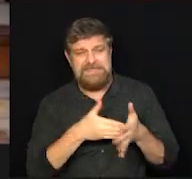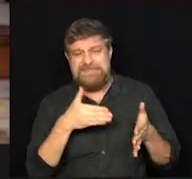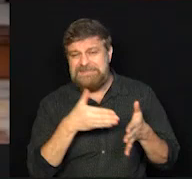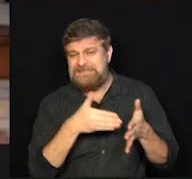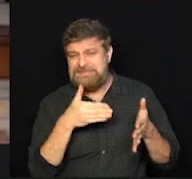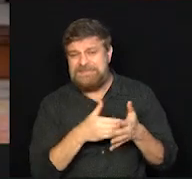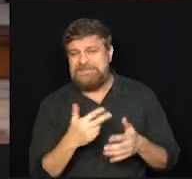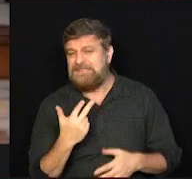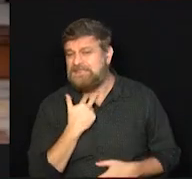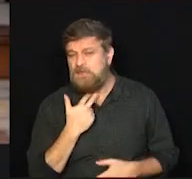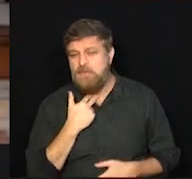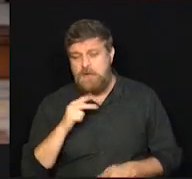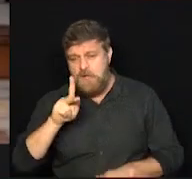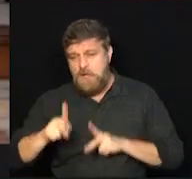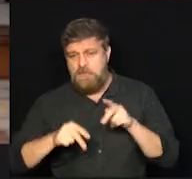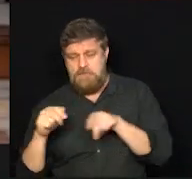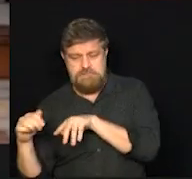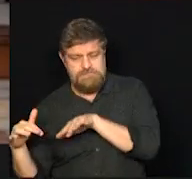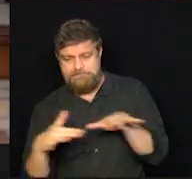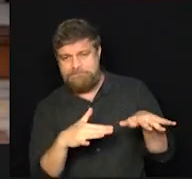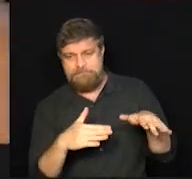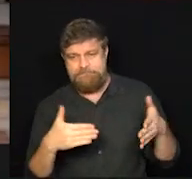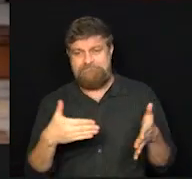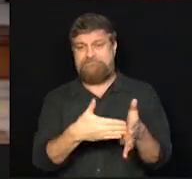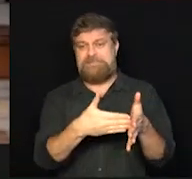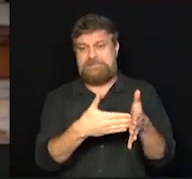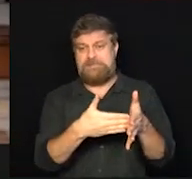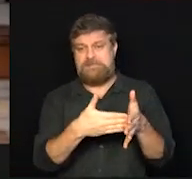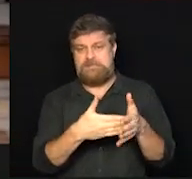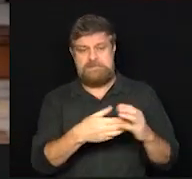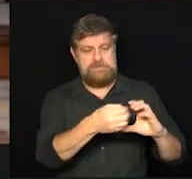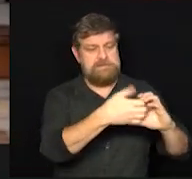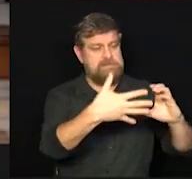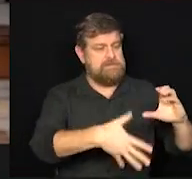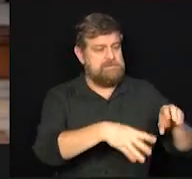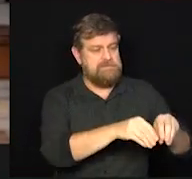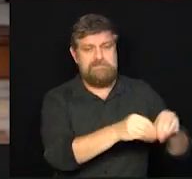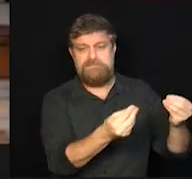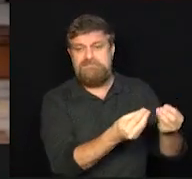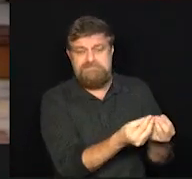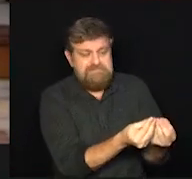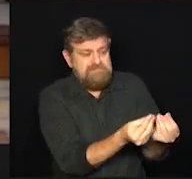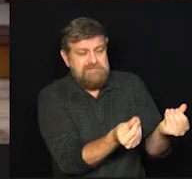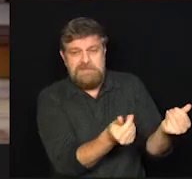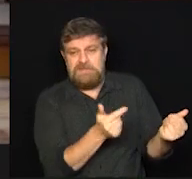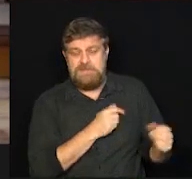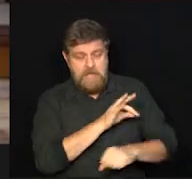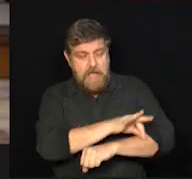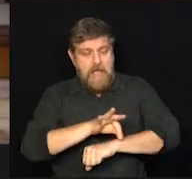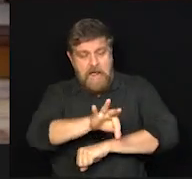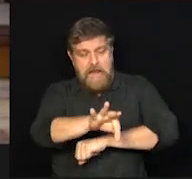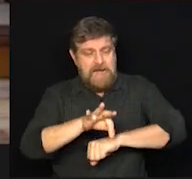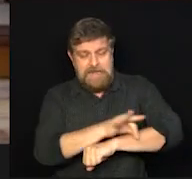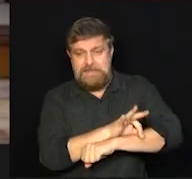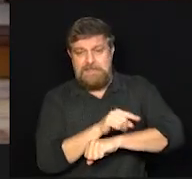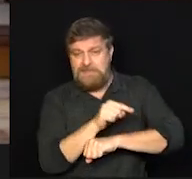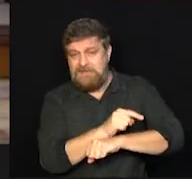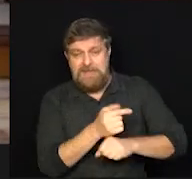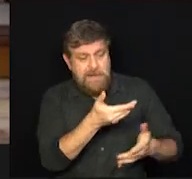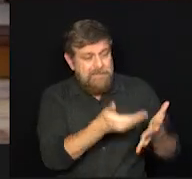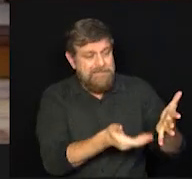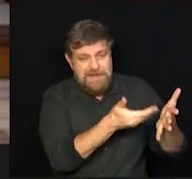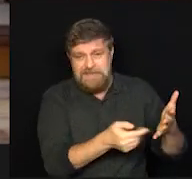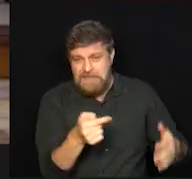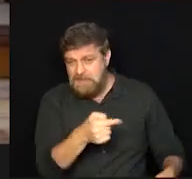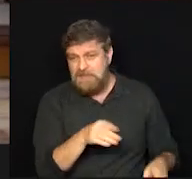de forma extrema o acesso ao Casarão além de descaracterizar completamente essa identidade arquitetônica paisagística é